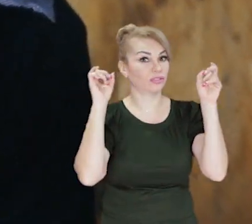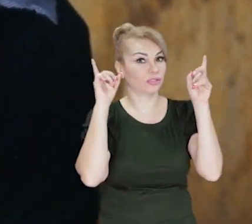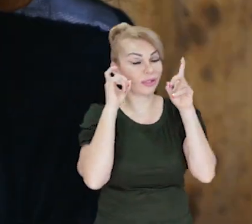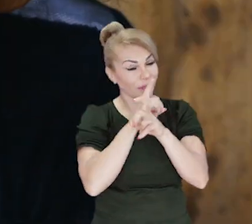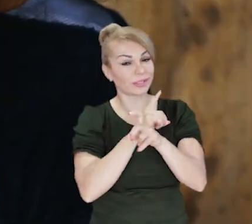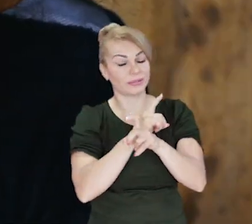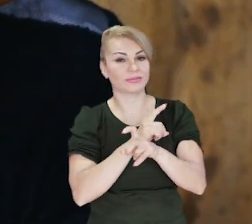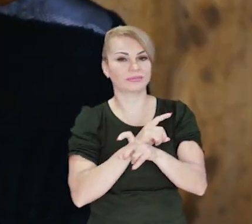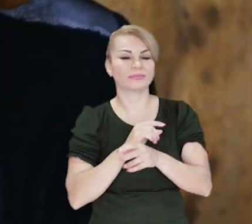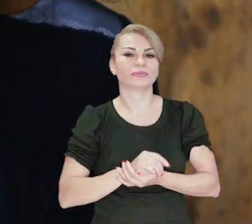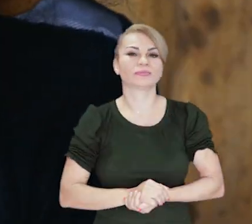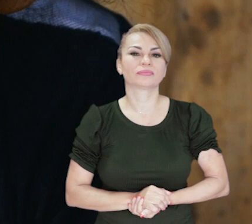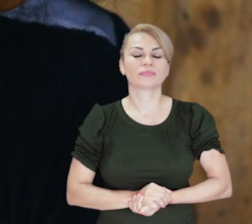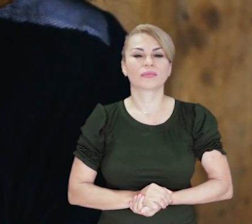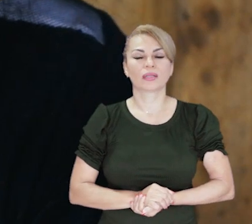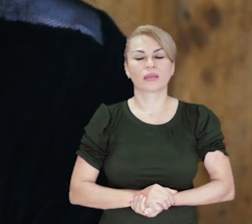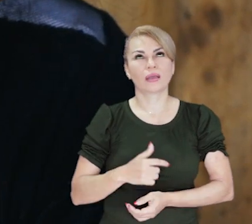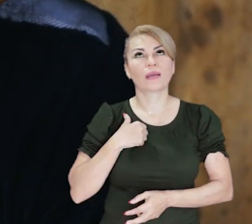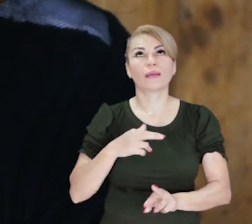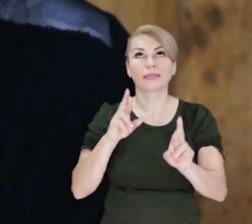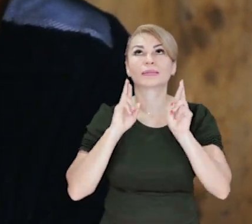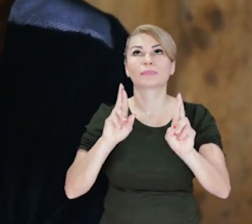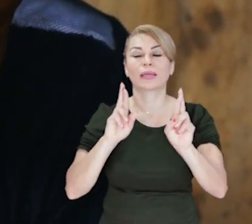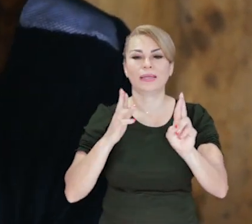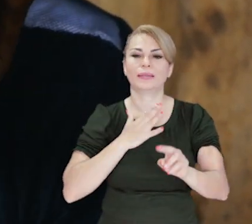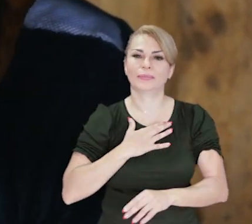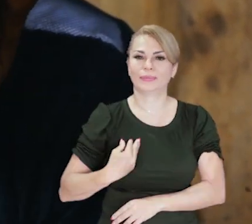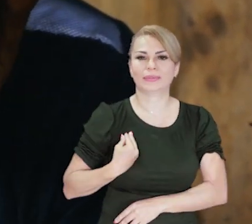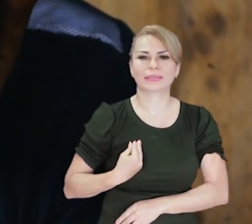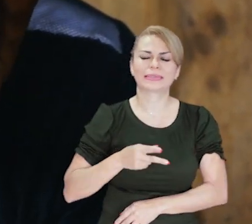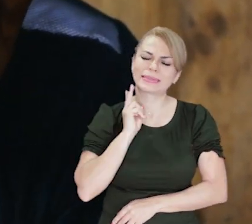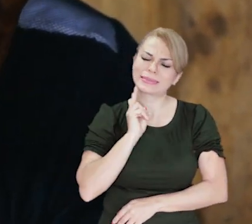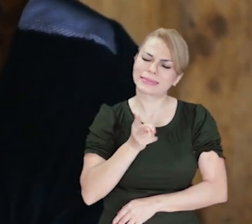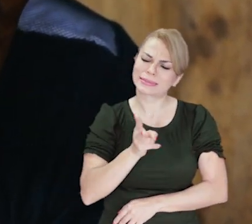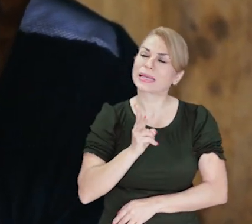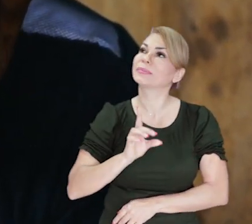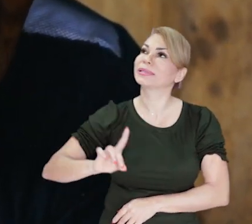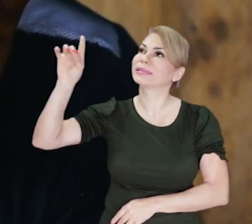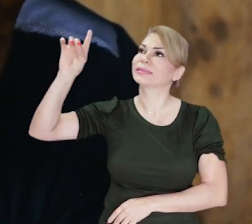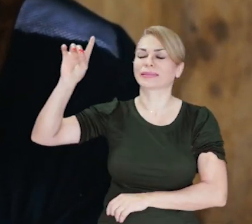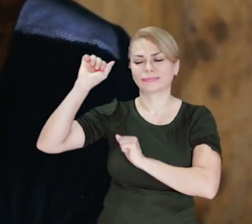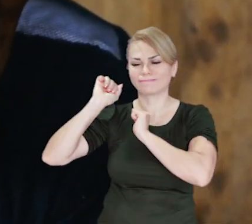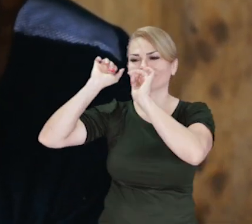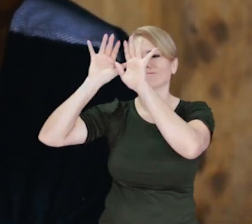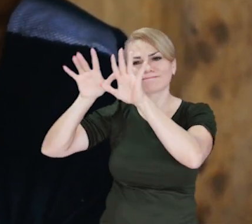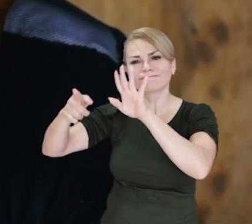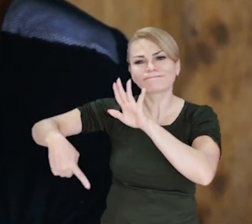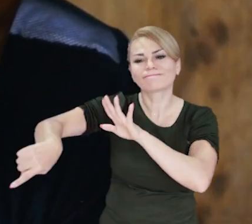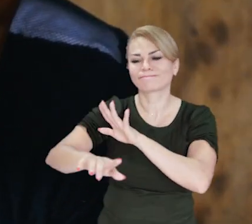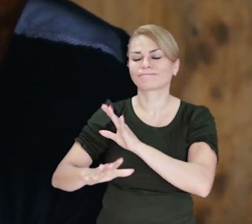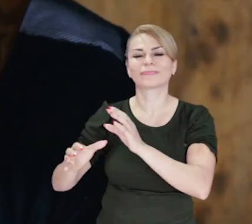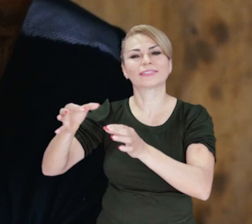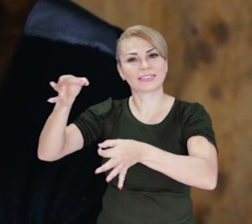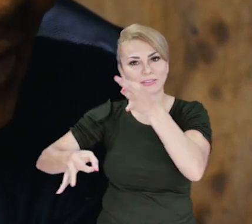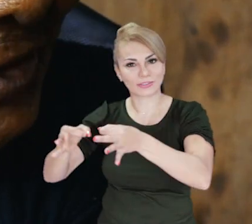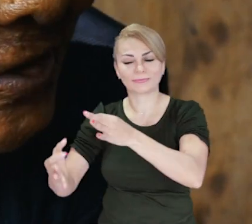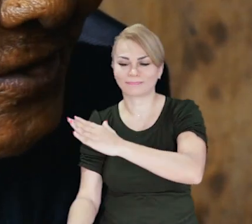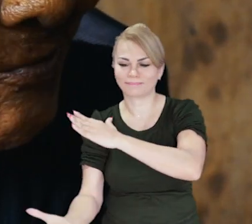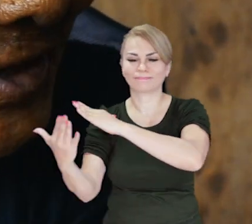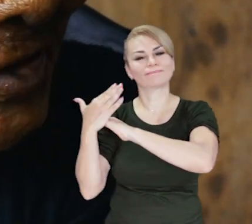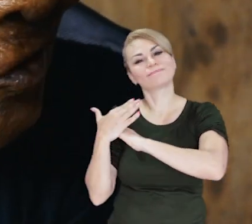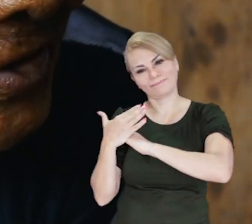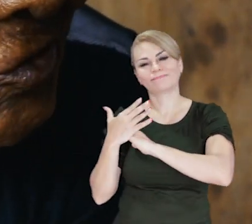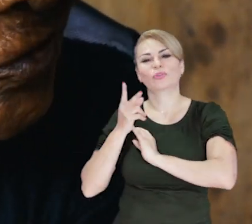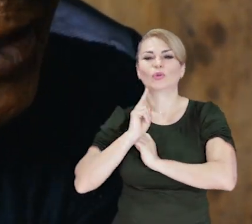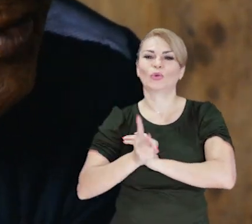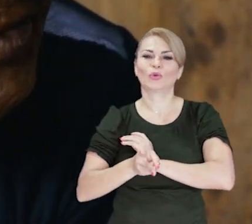giral. E o que eu espero na minha vida é que sempre tenha Deus para tocar no coração daquelas pessoas que